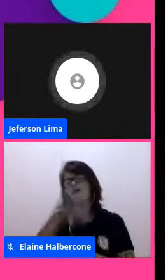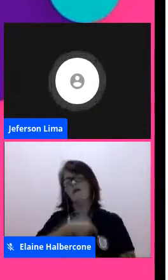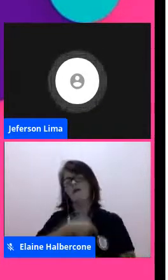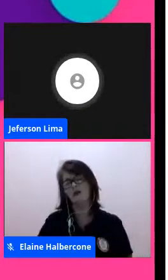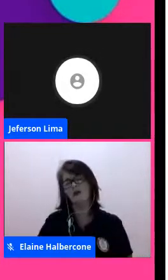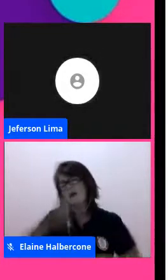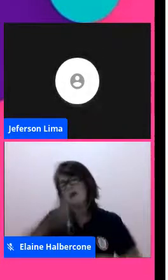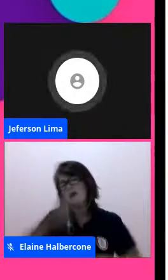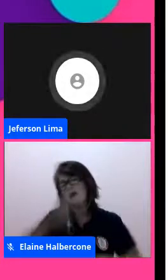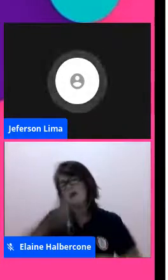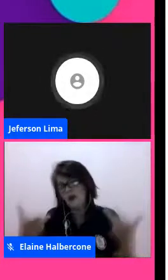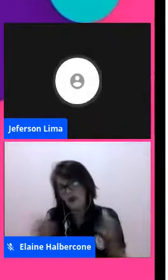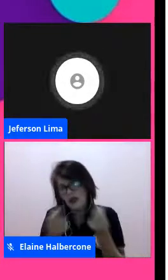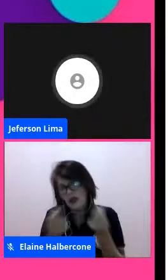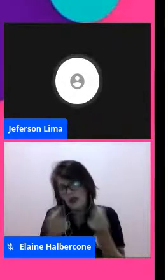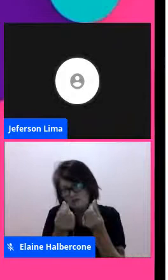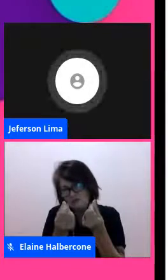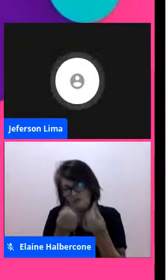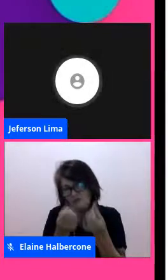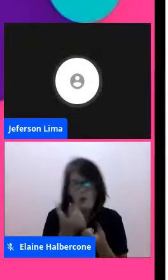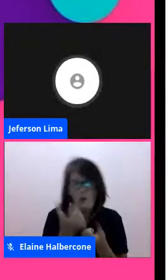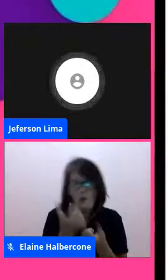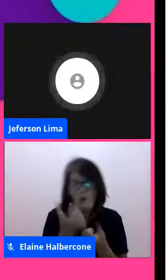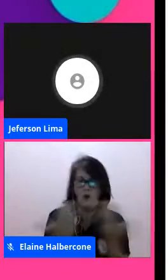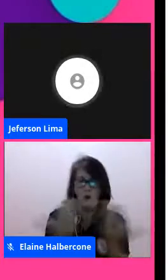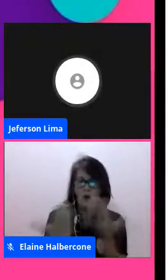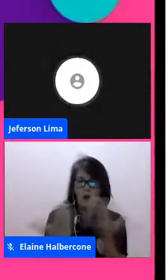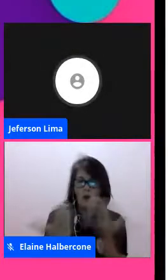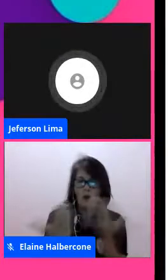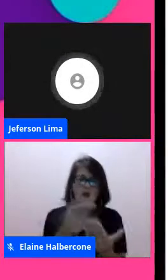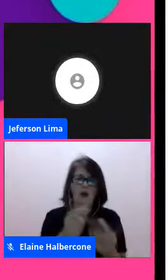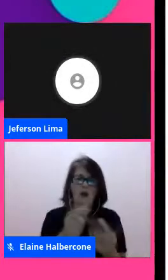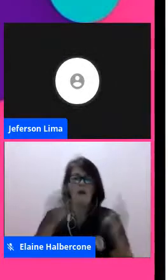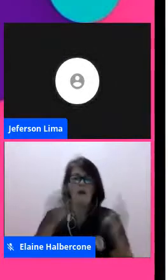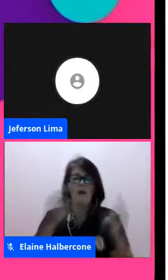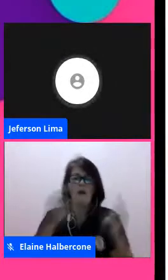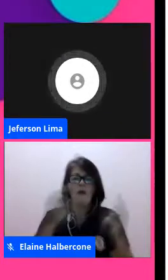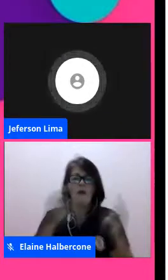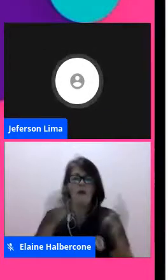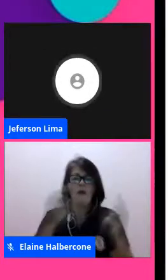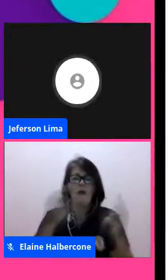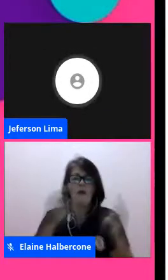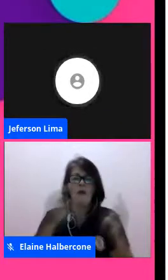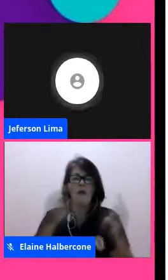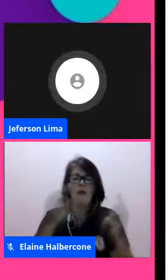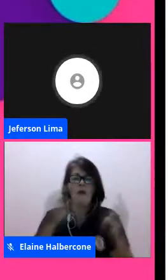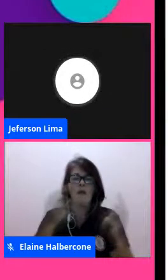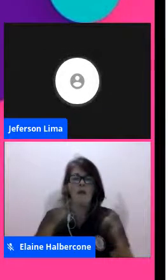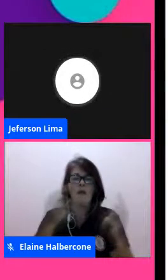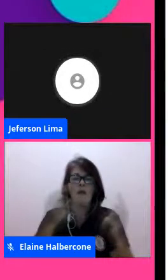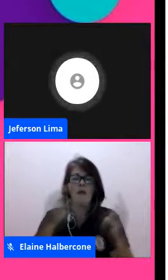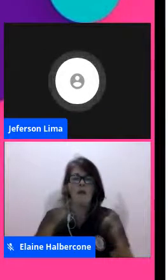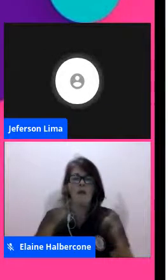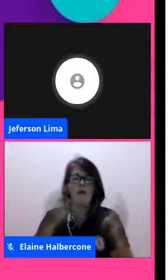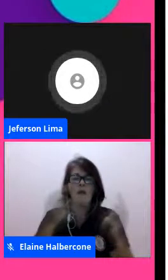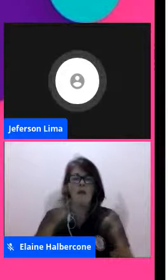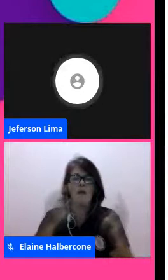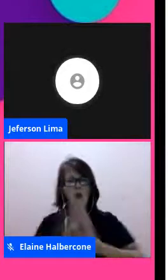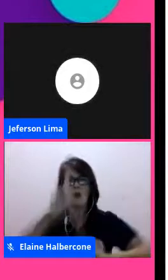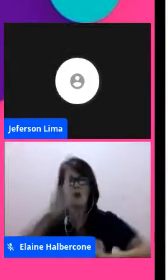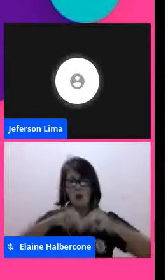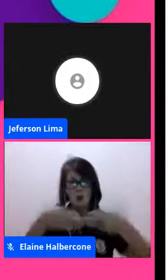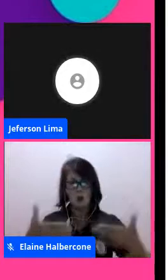se compare, mas aí você tem várias empresas que estão fazendo, então tem, obviamente, empresas que fazem um produto com qualidade